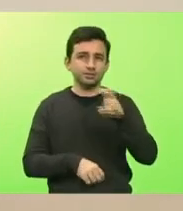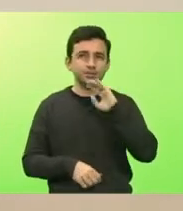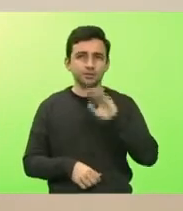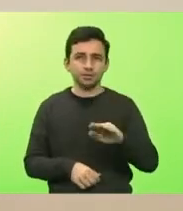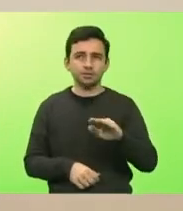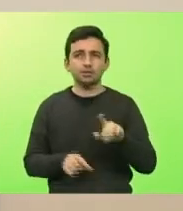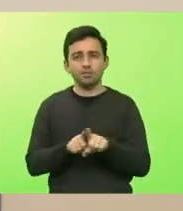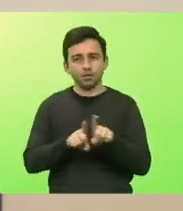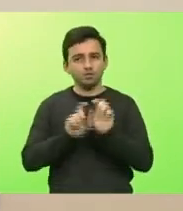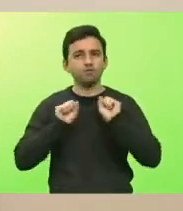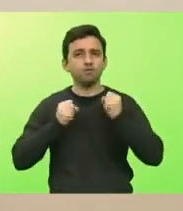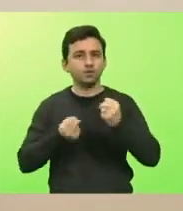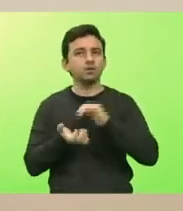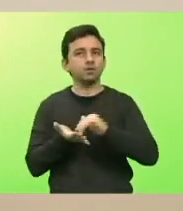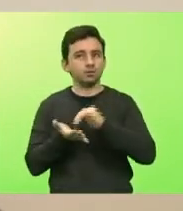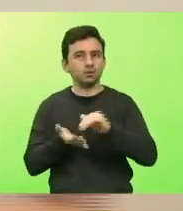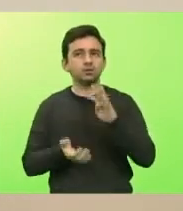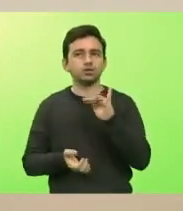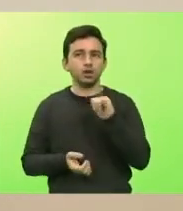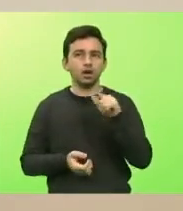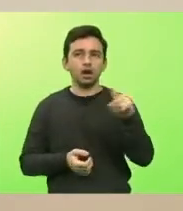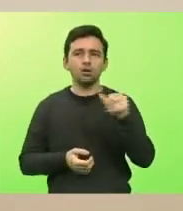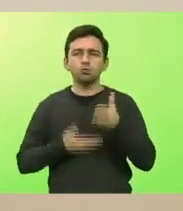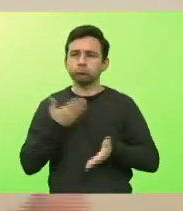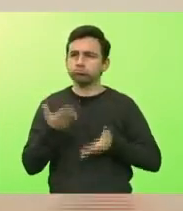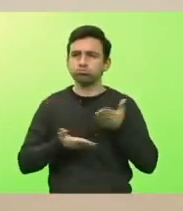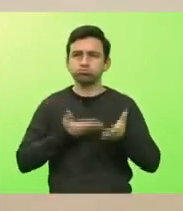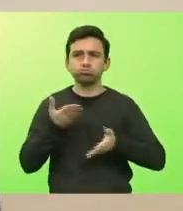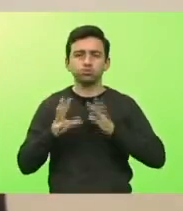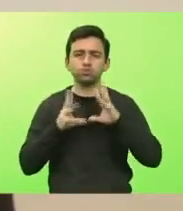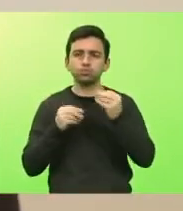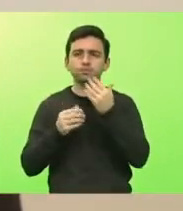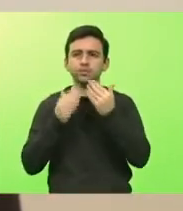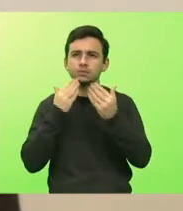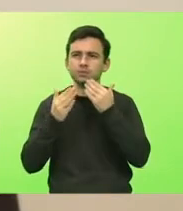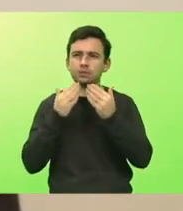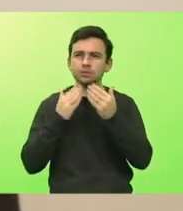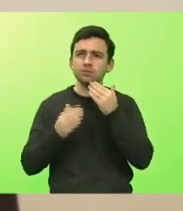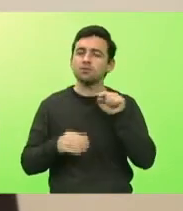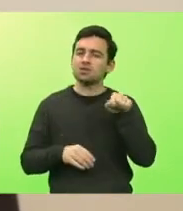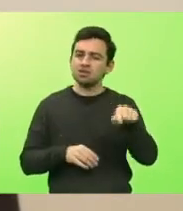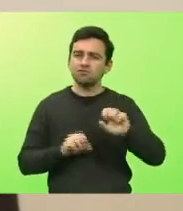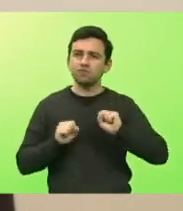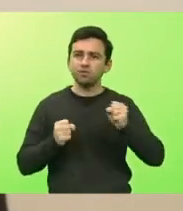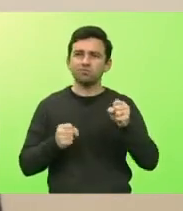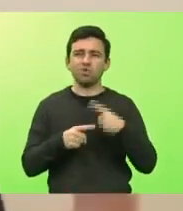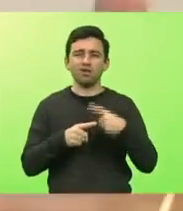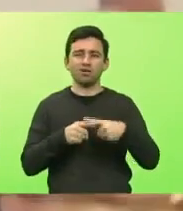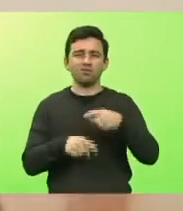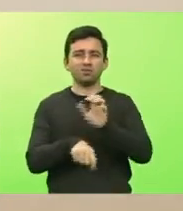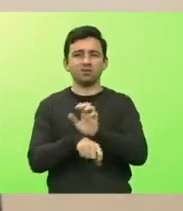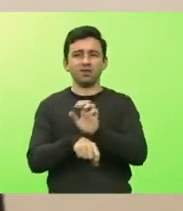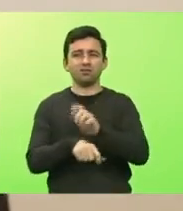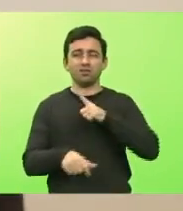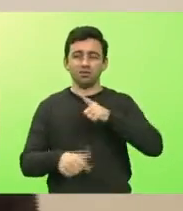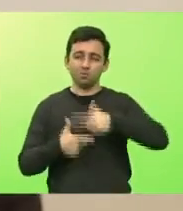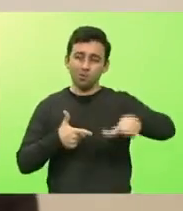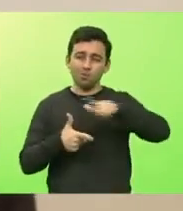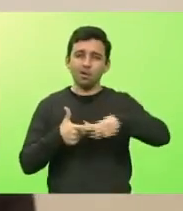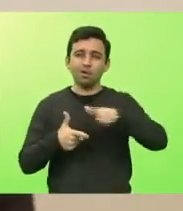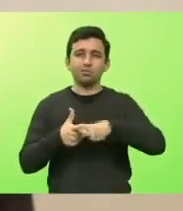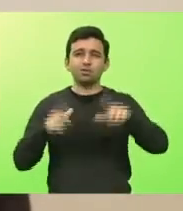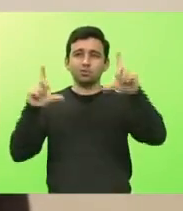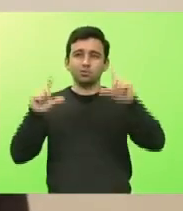secretário Tiago tem feito para atender as demandas nesse período em que o Estado passa por grande dificuldade de receita com a queda do